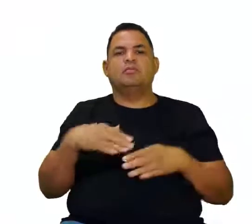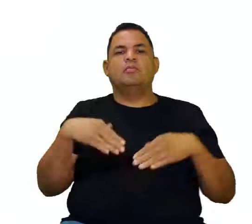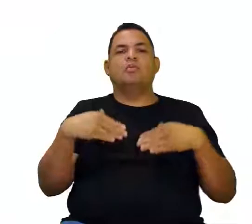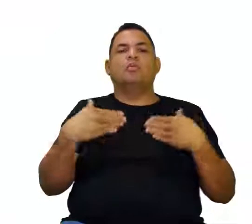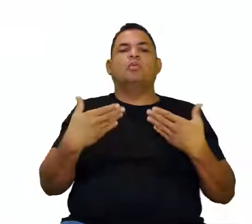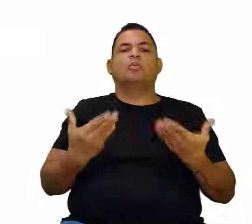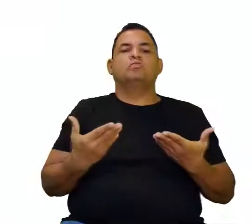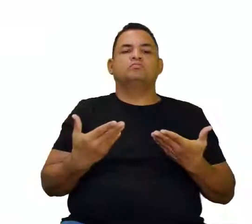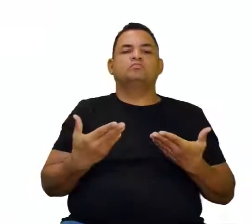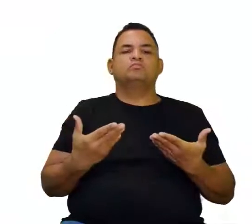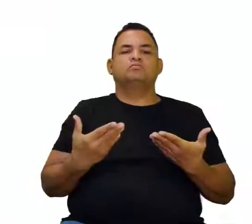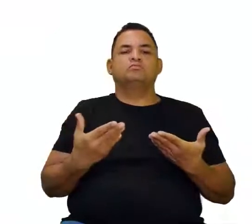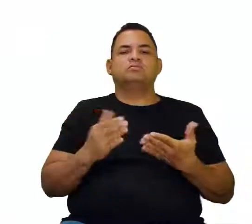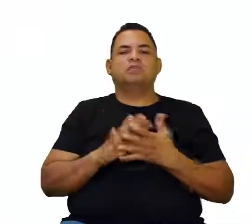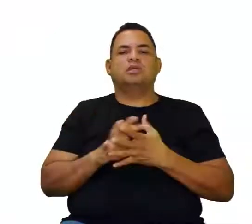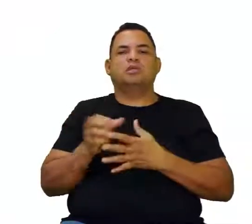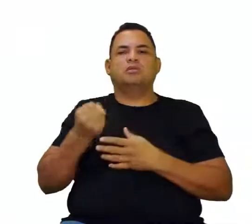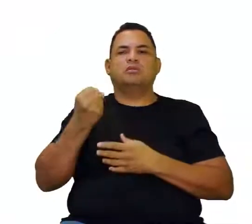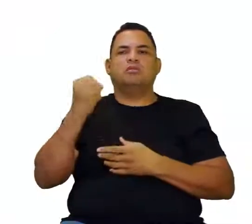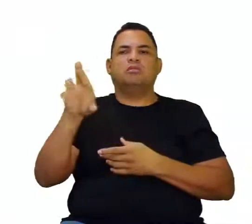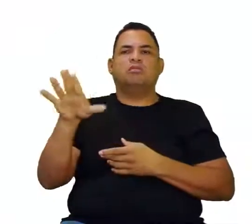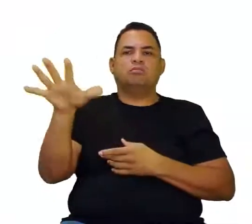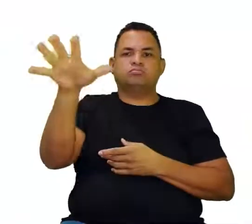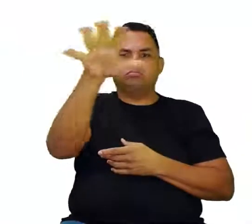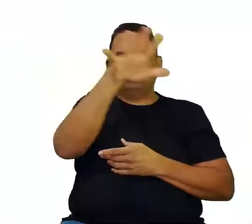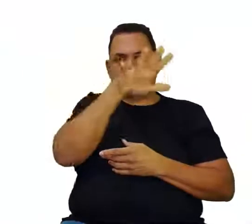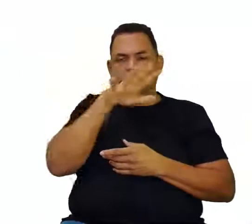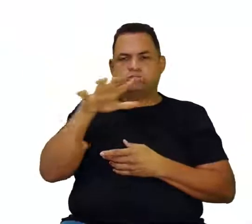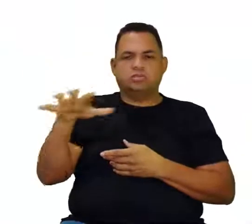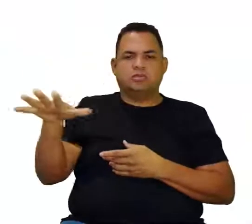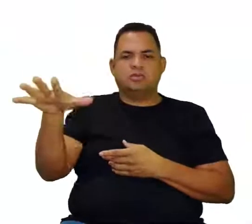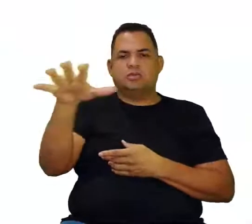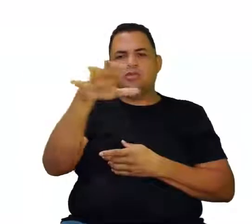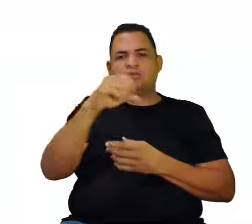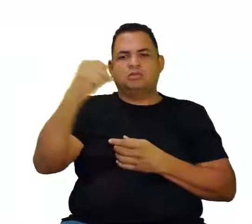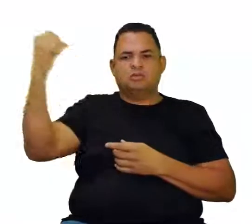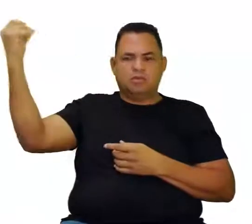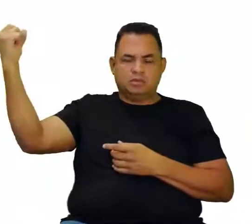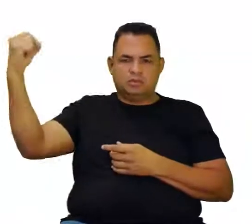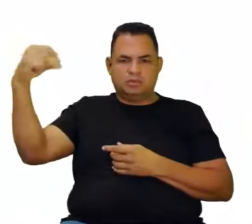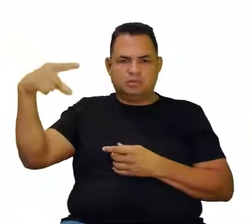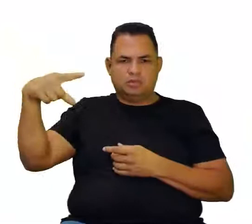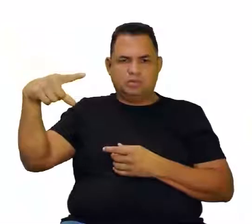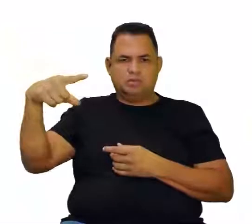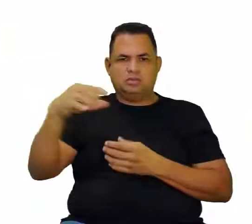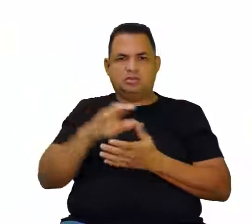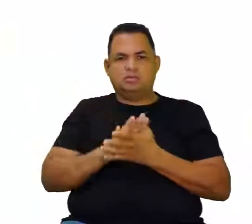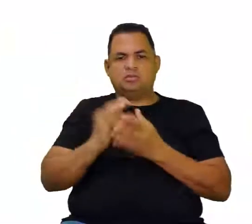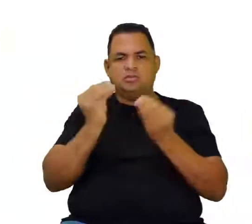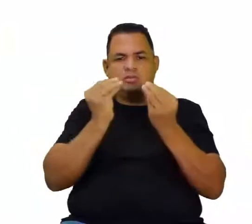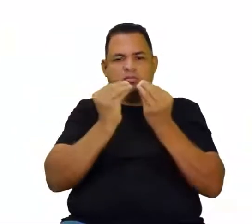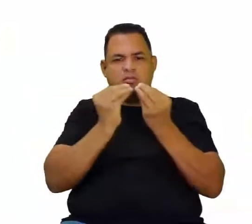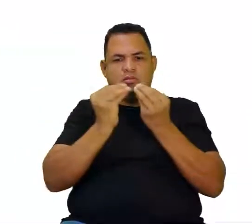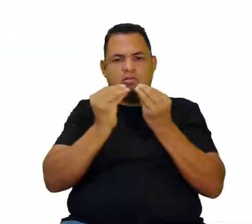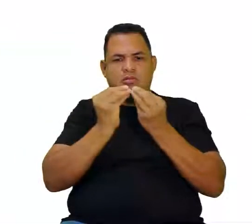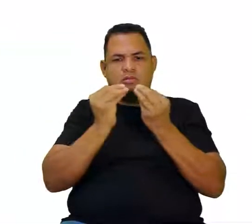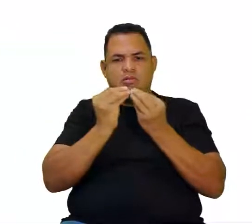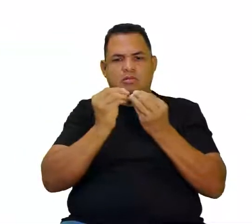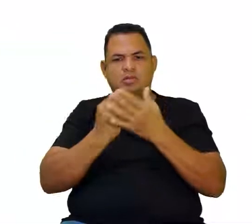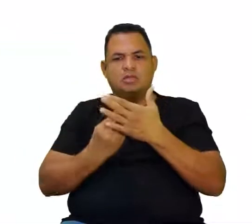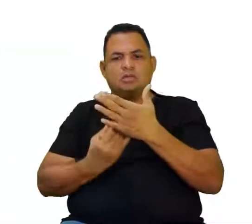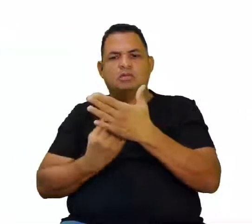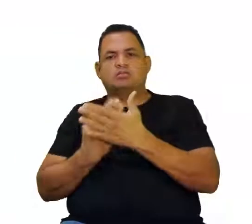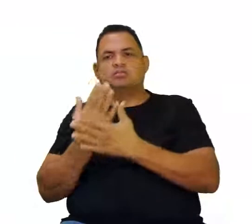eles estão lá na nossa atmosfera e são atingidos pelos raios solares, essas moléculas liberam cloro